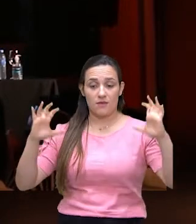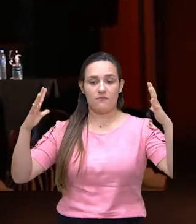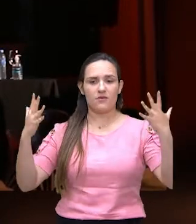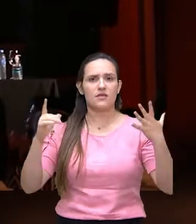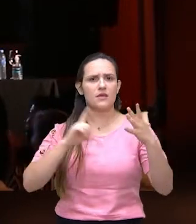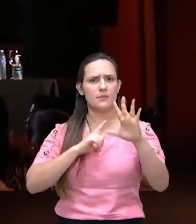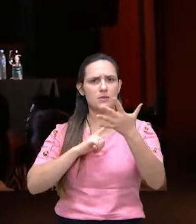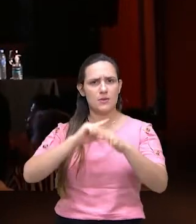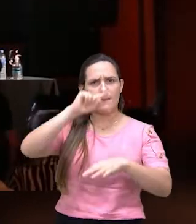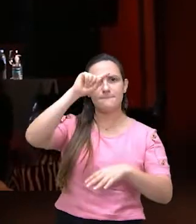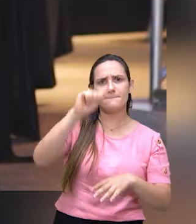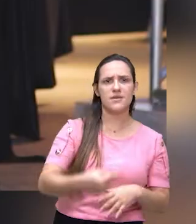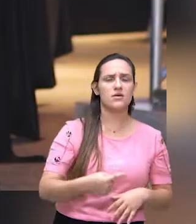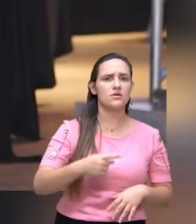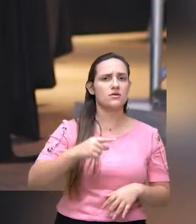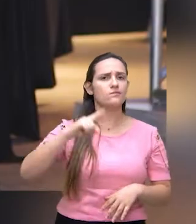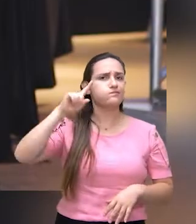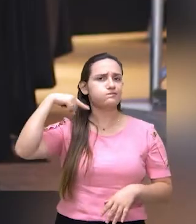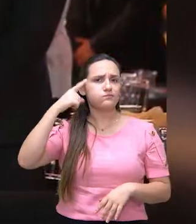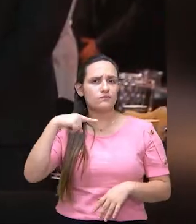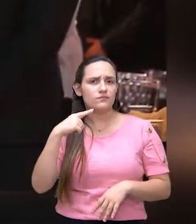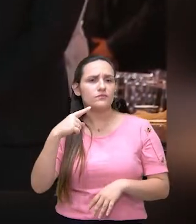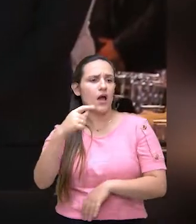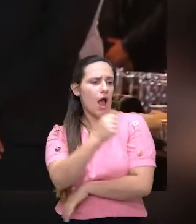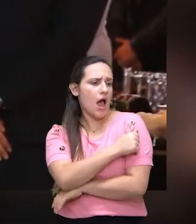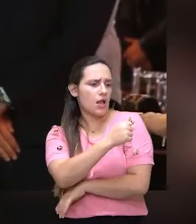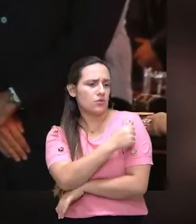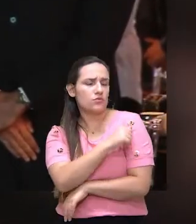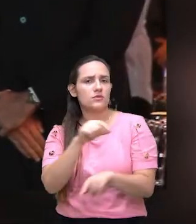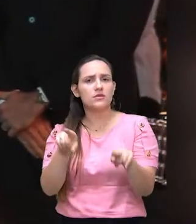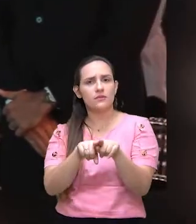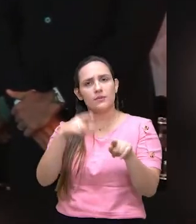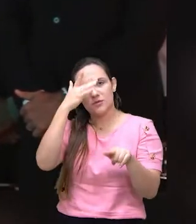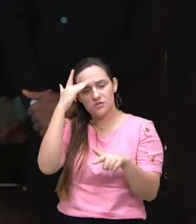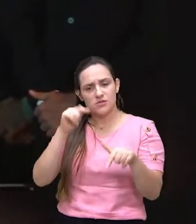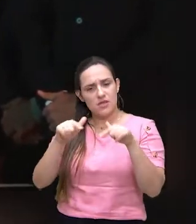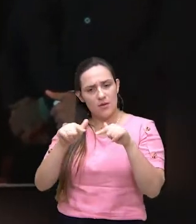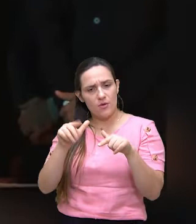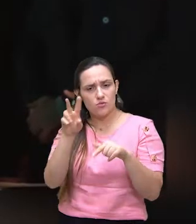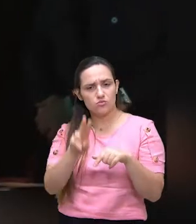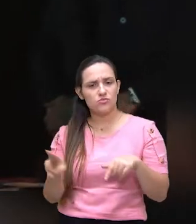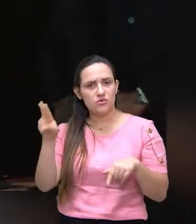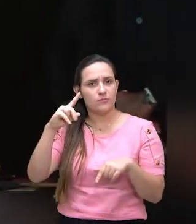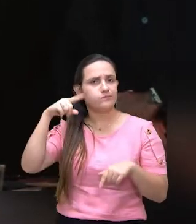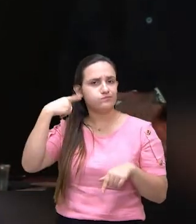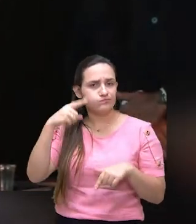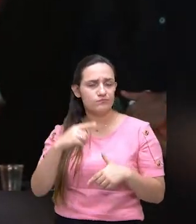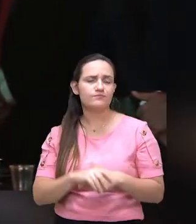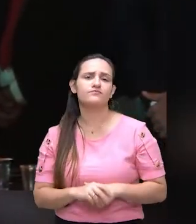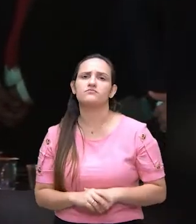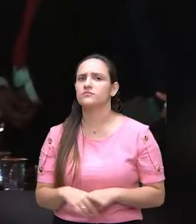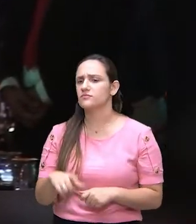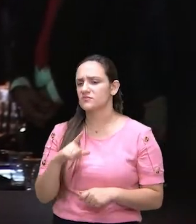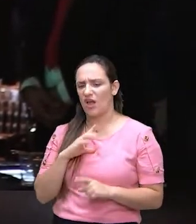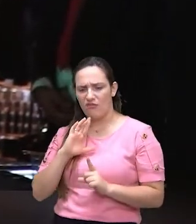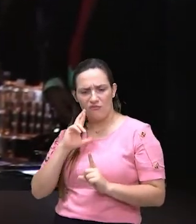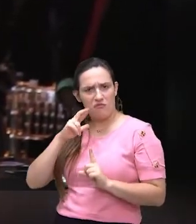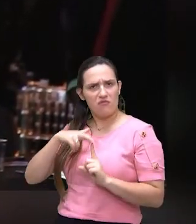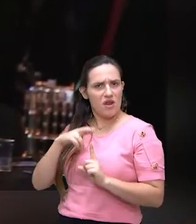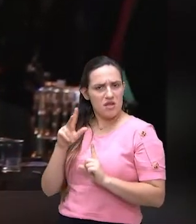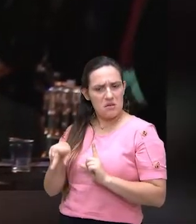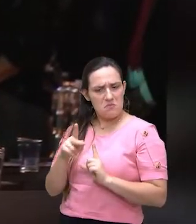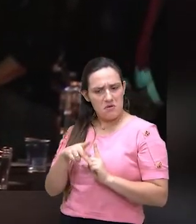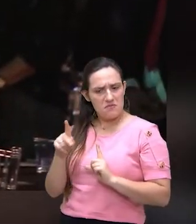e o evento reuniu mais de mil advogados acadêmicos e operadores do direito o encontro trouxe